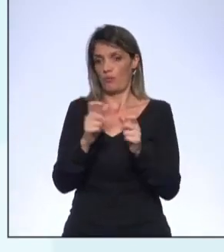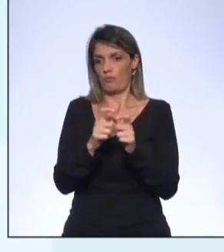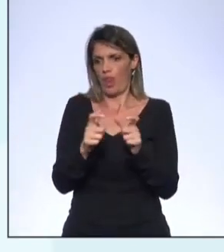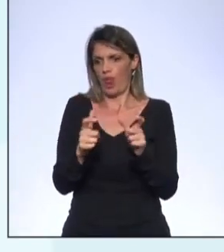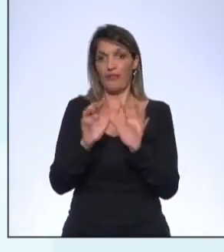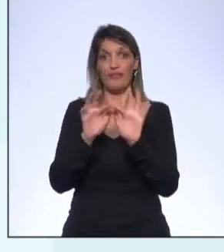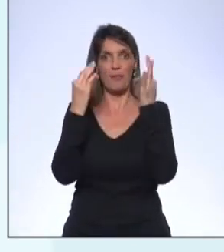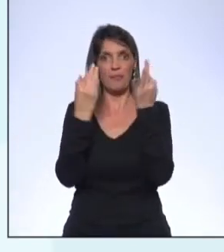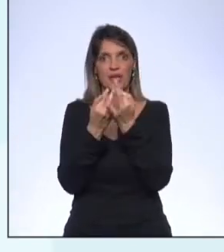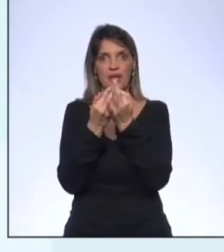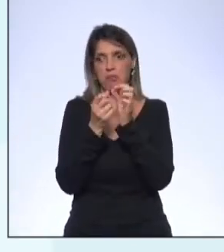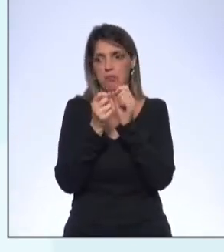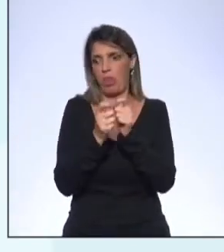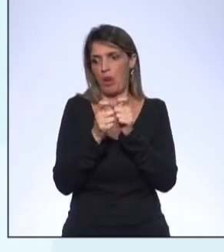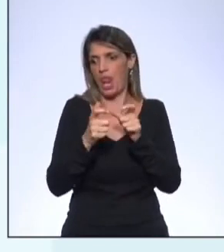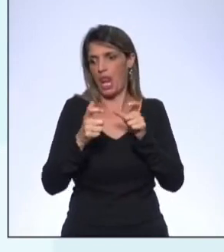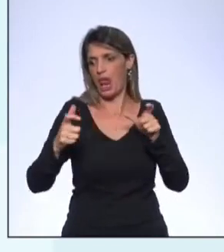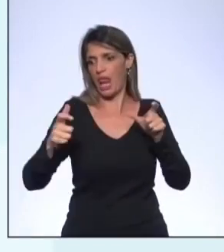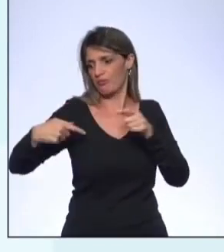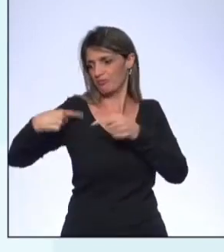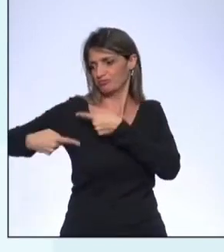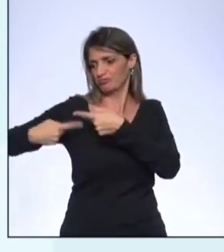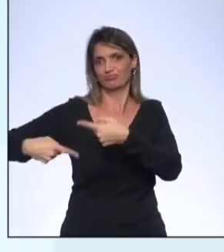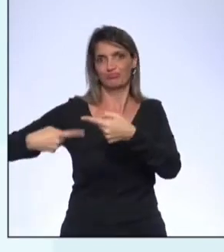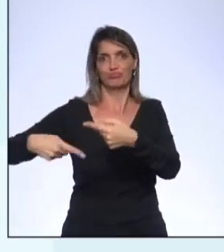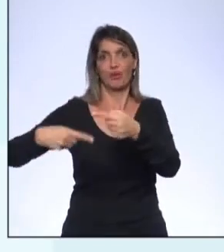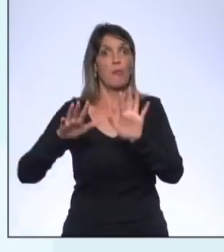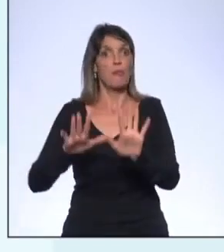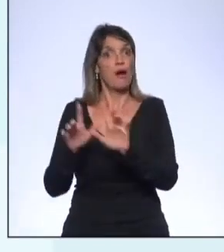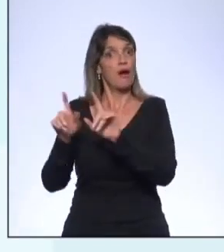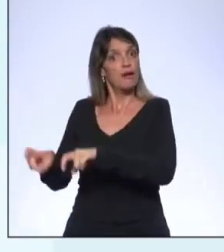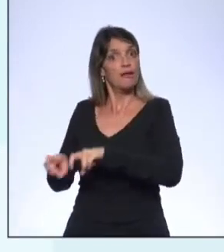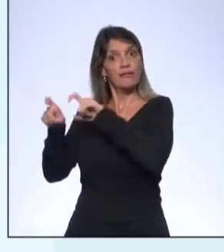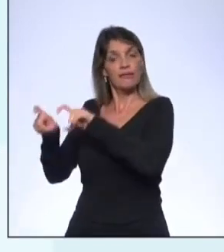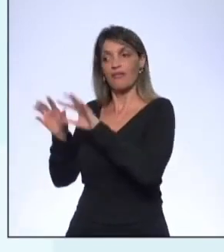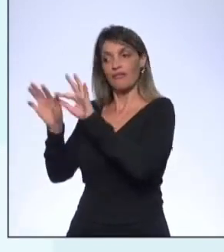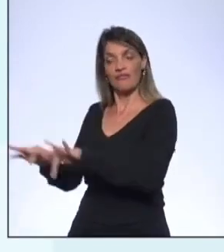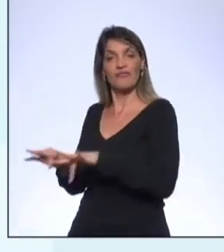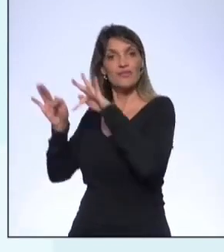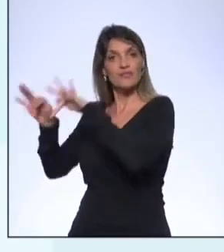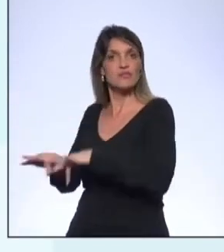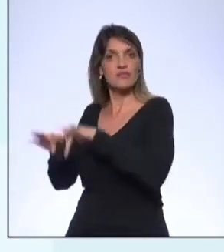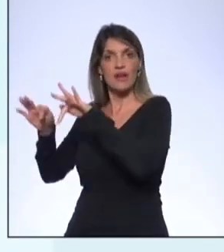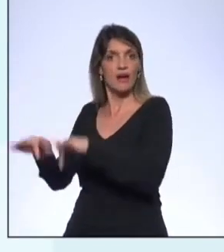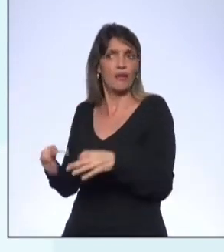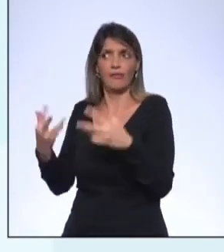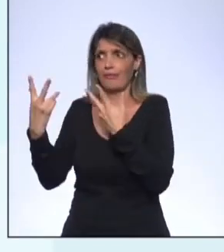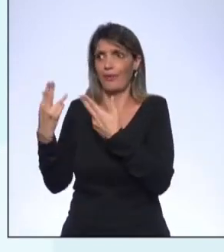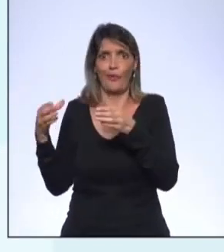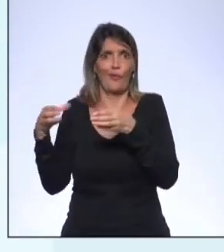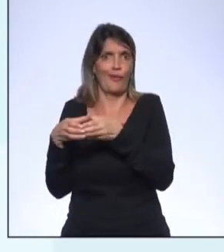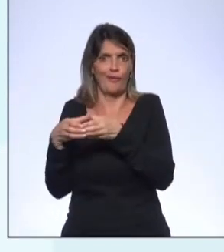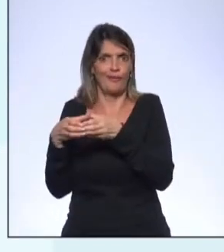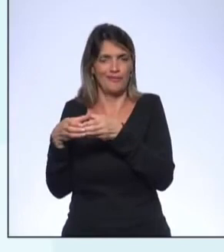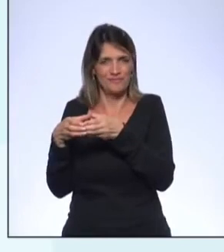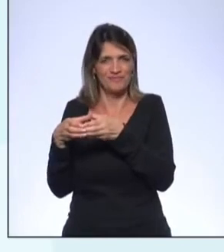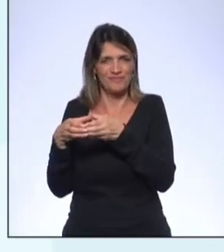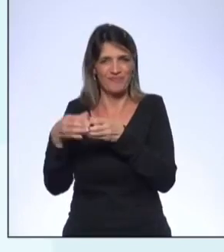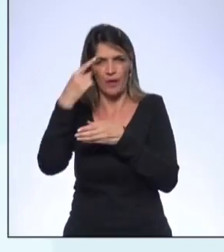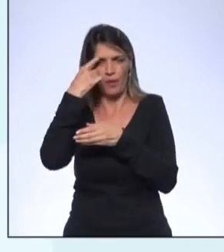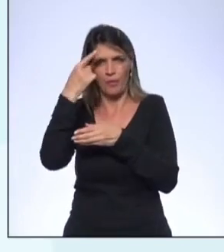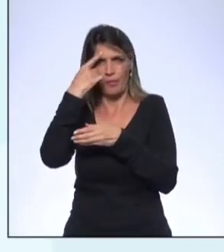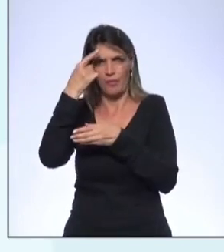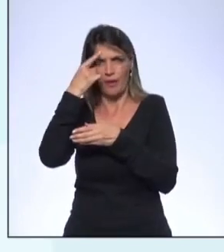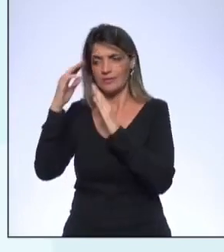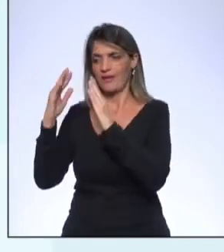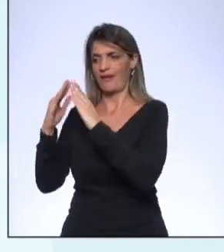vão se formando, vão deixando descendentes, só que a propriedade feudal continua do mesmo tamanho, né? Então, imagina aí a sua